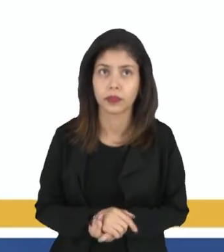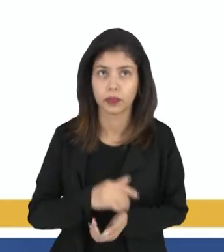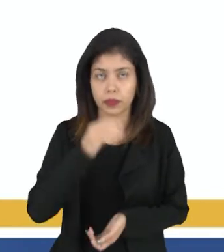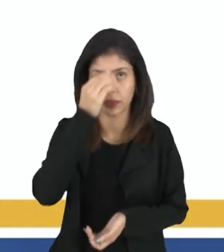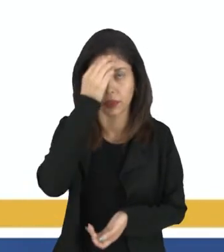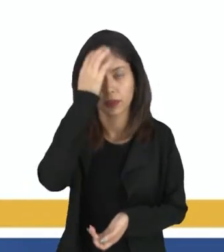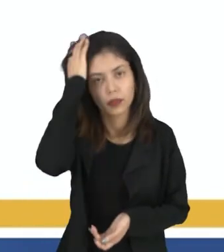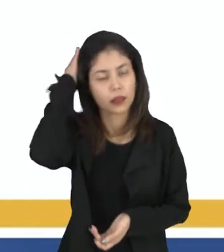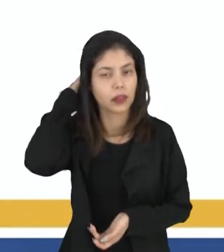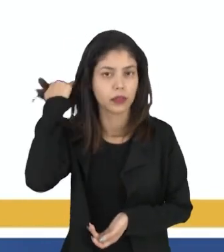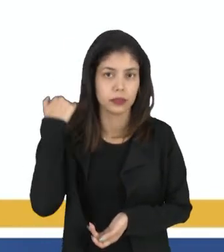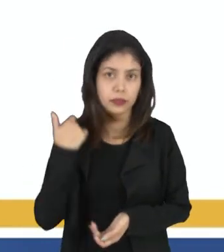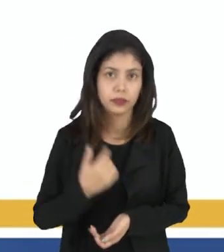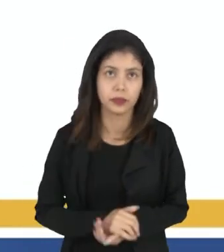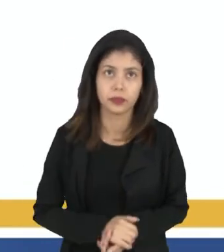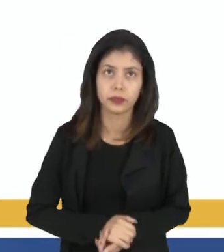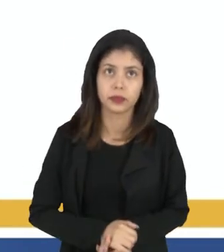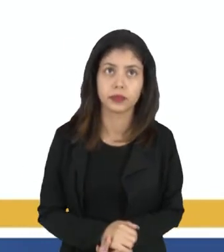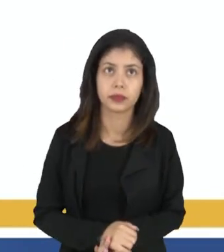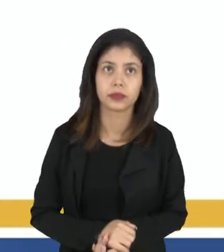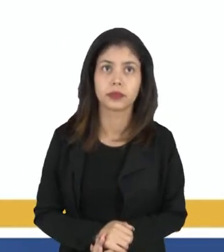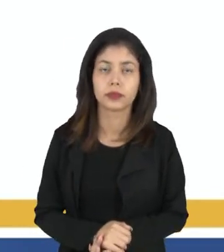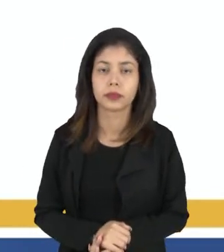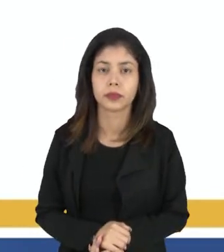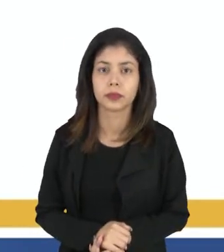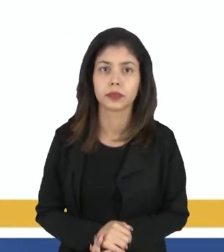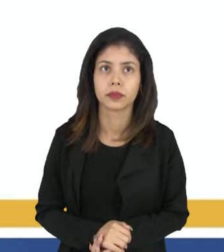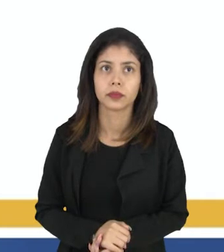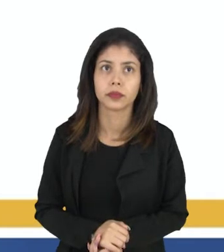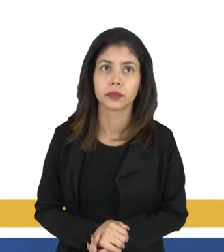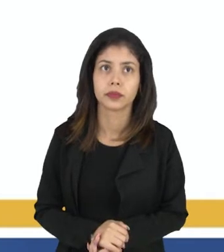false? E aí, gente?